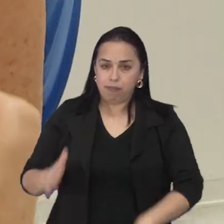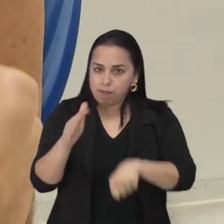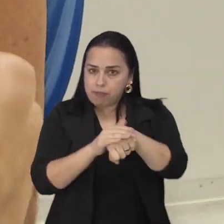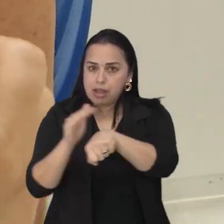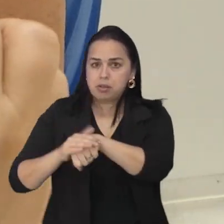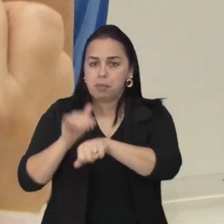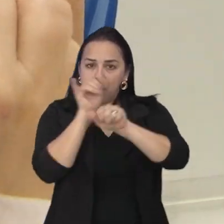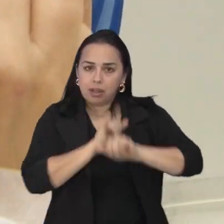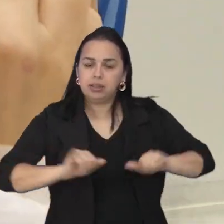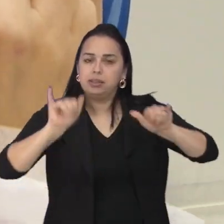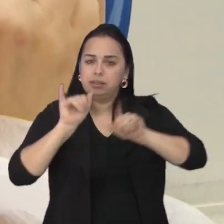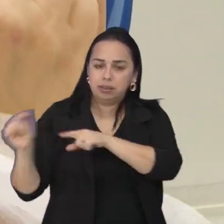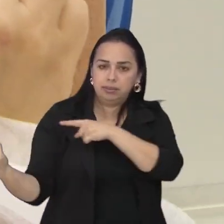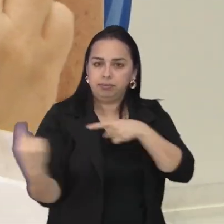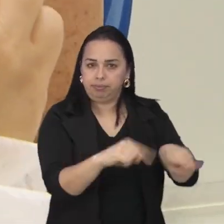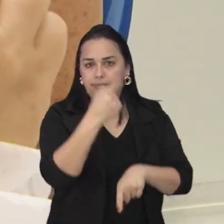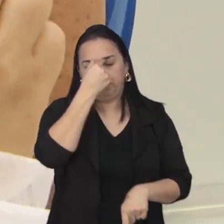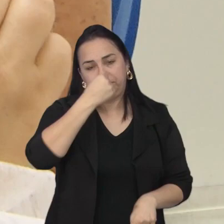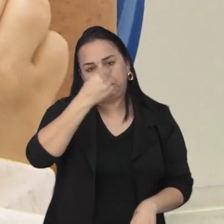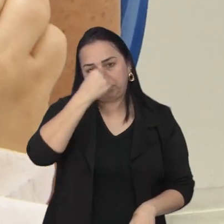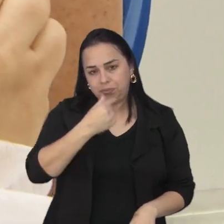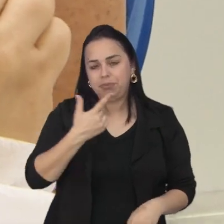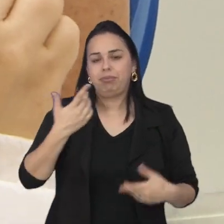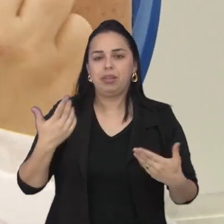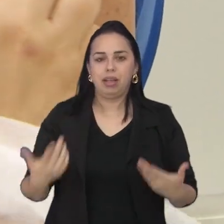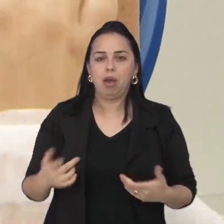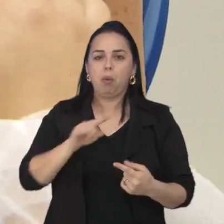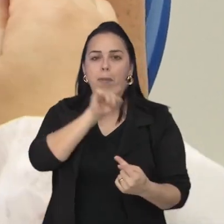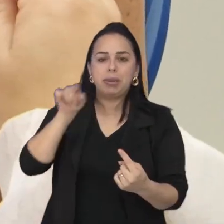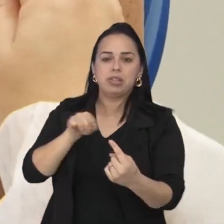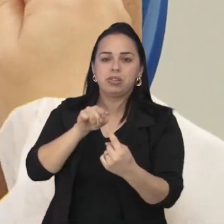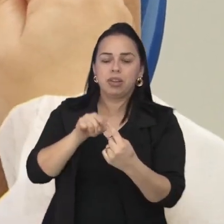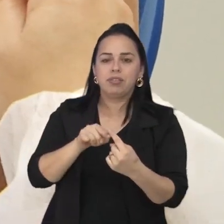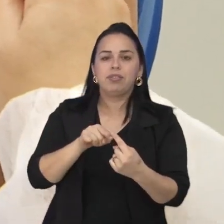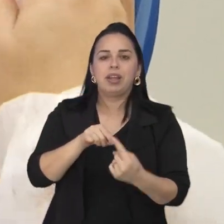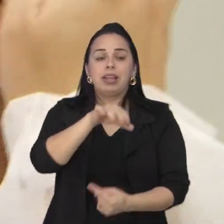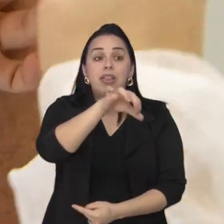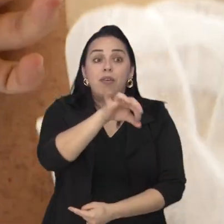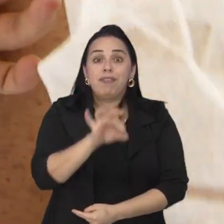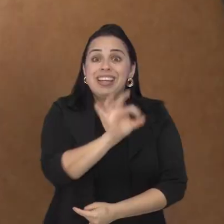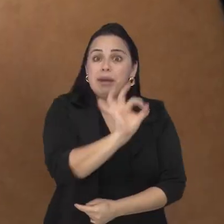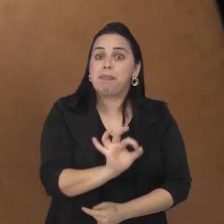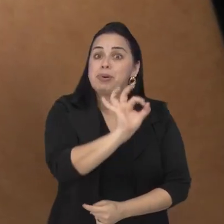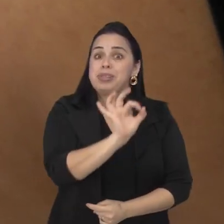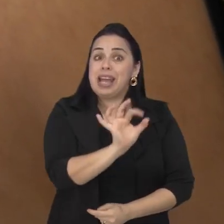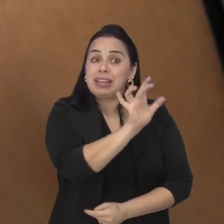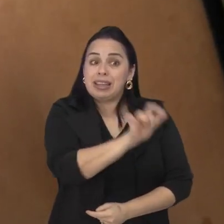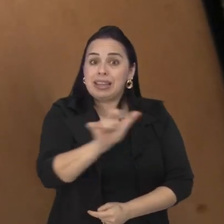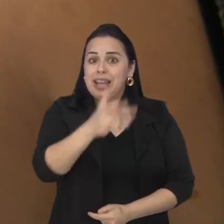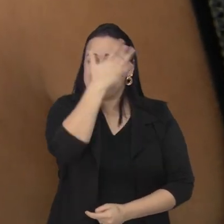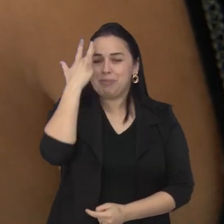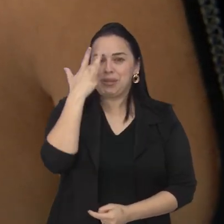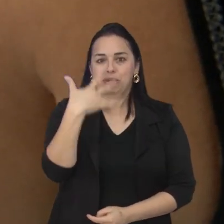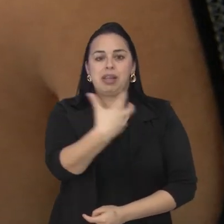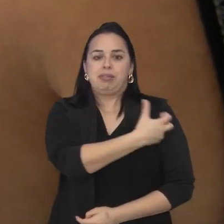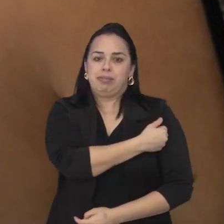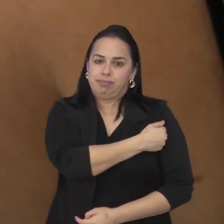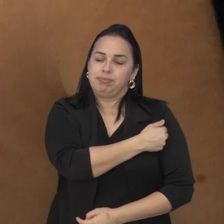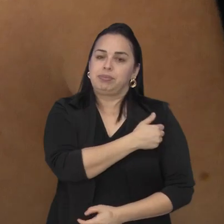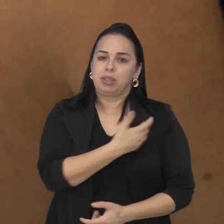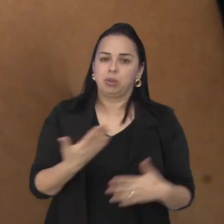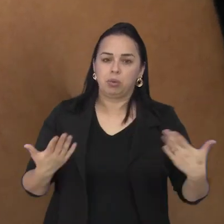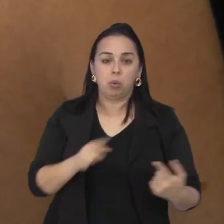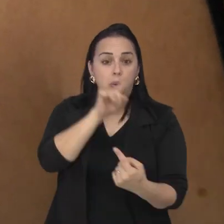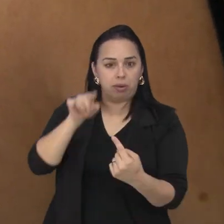medidas. Todos os anos, o governo realiza uma campanha de vacinação contra a influenza. A meta é imunizar pelo